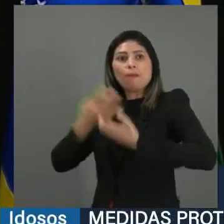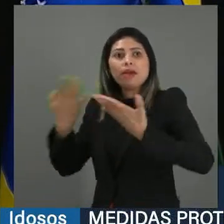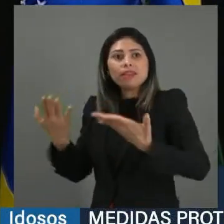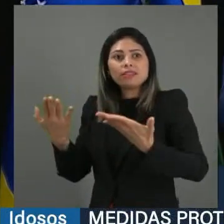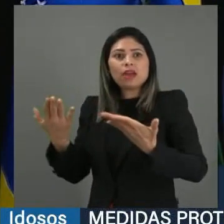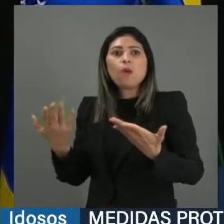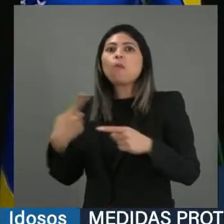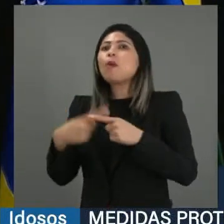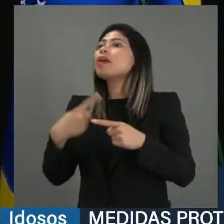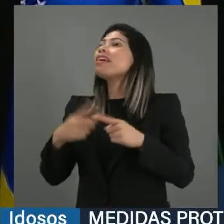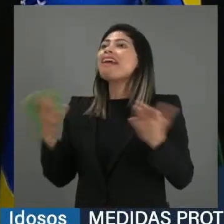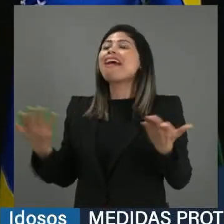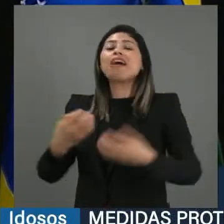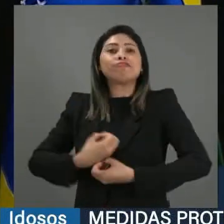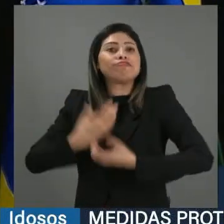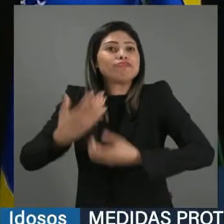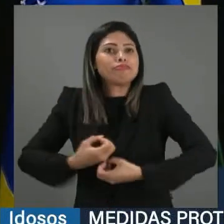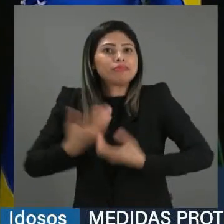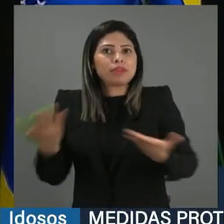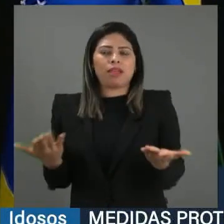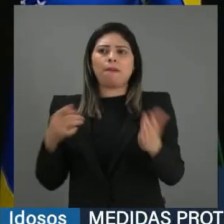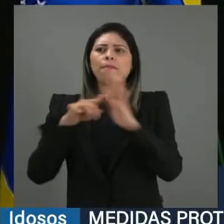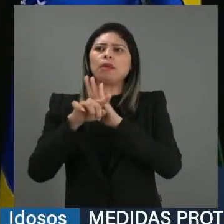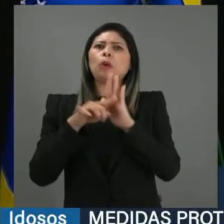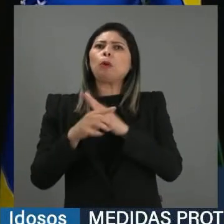liberdade de imprensa sendo questionada.